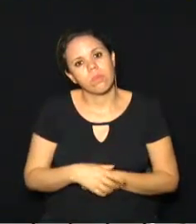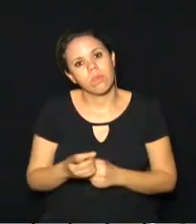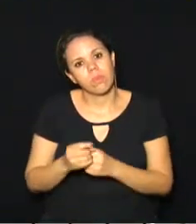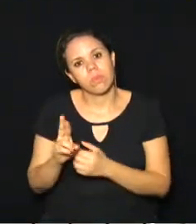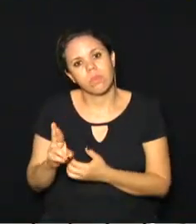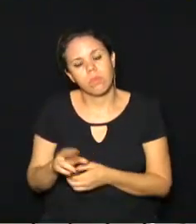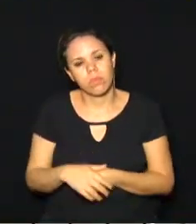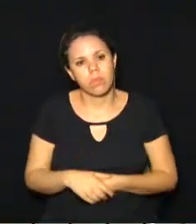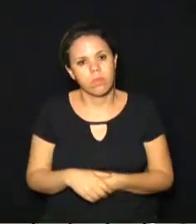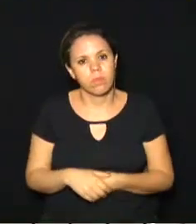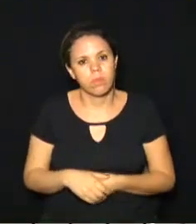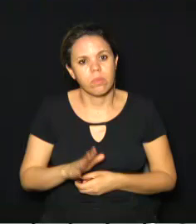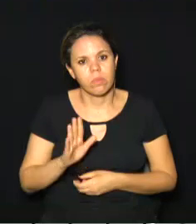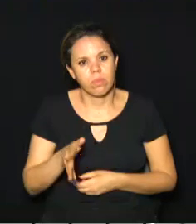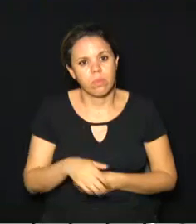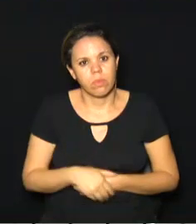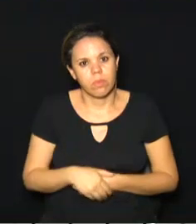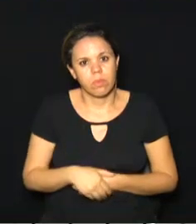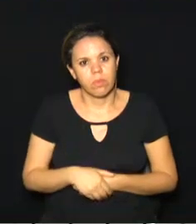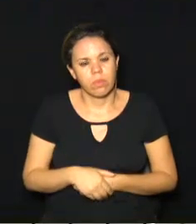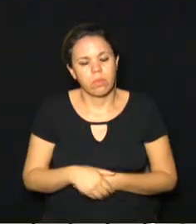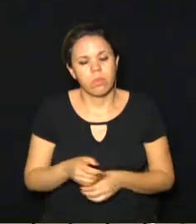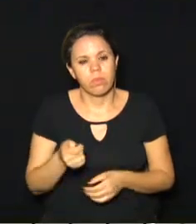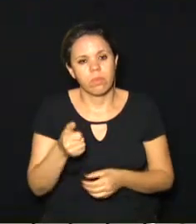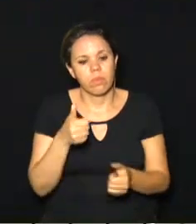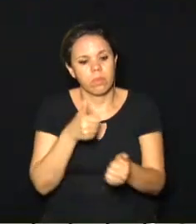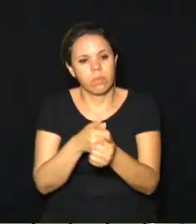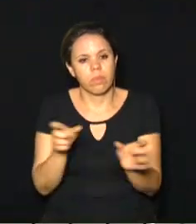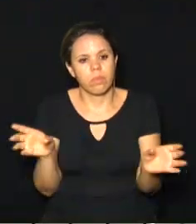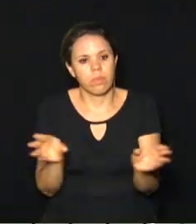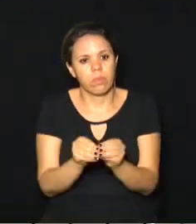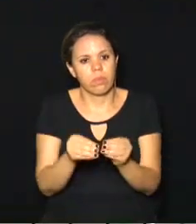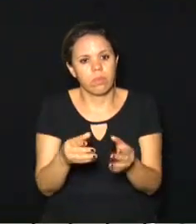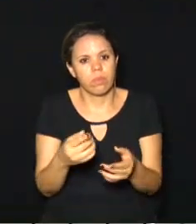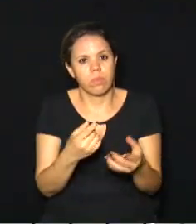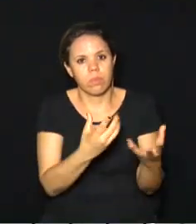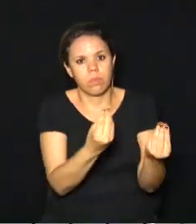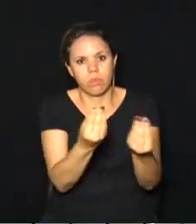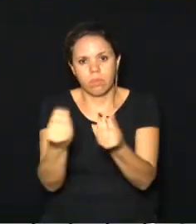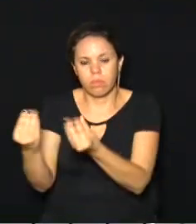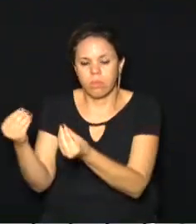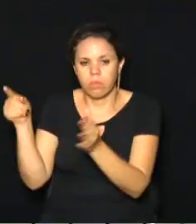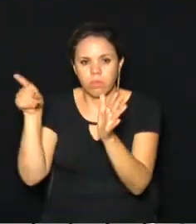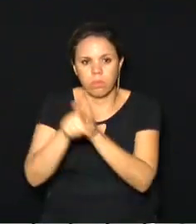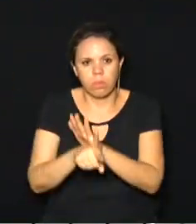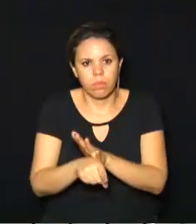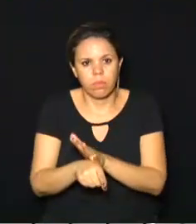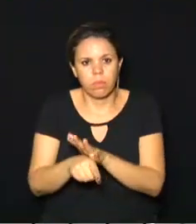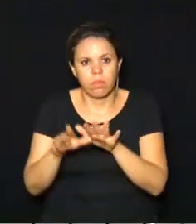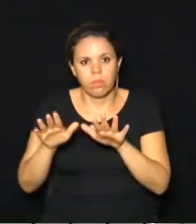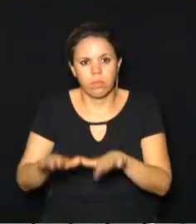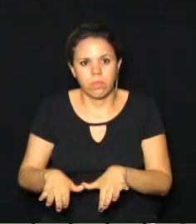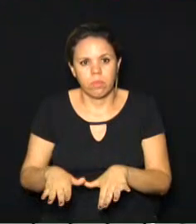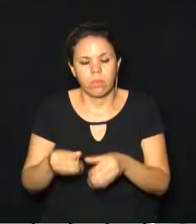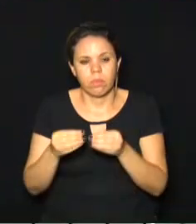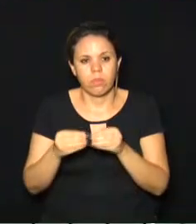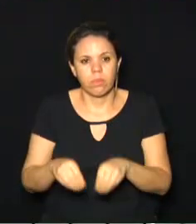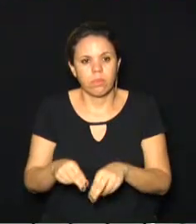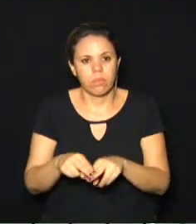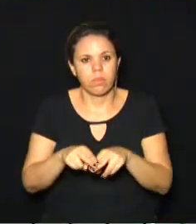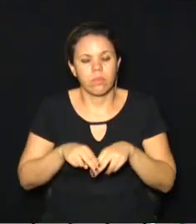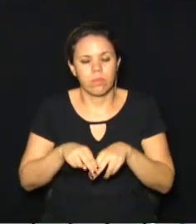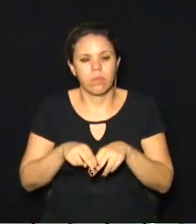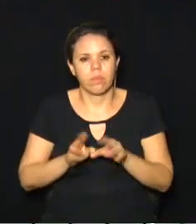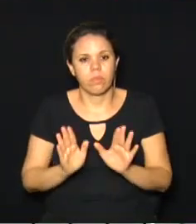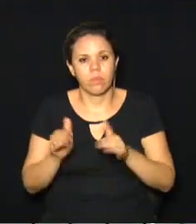Eduardo, eu acho que já indo caminhando aqui para o encerramento, até porque muitas perguntas ficaram prejudicadas, porque são